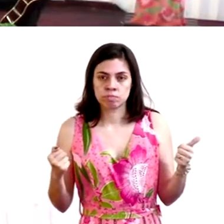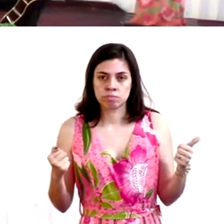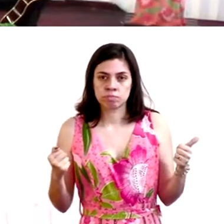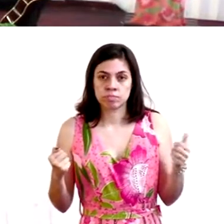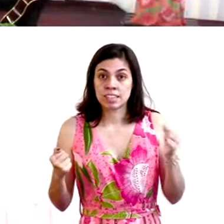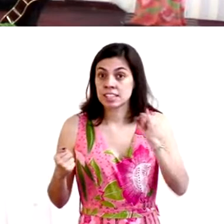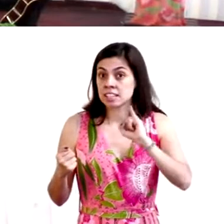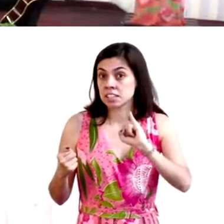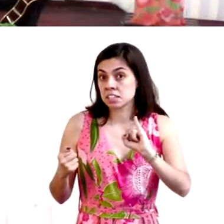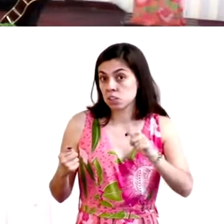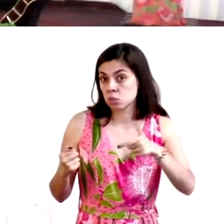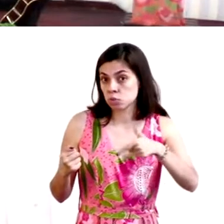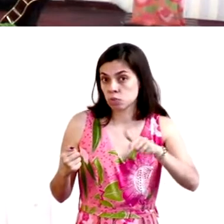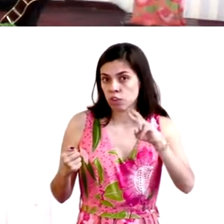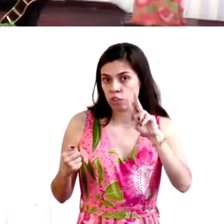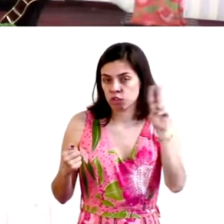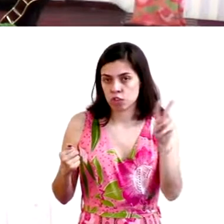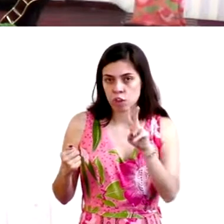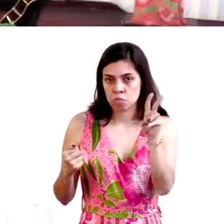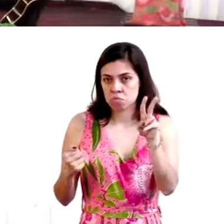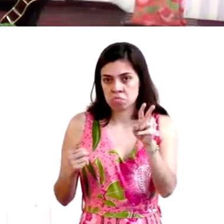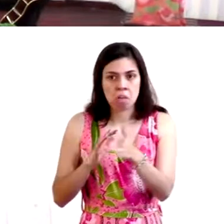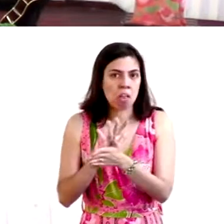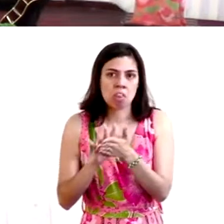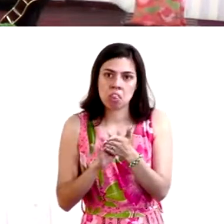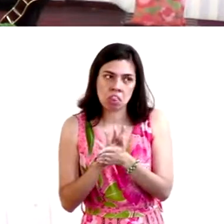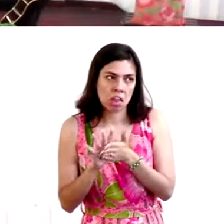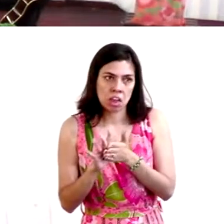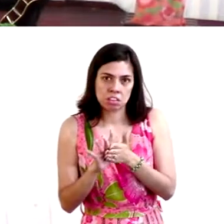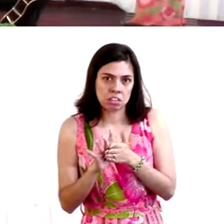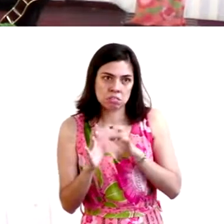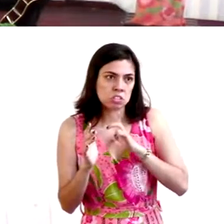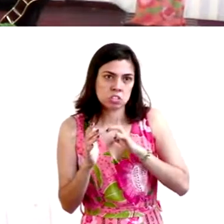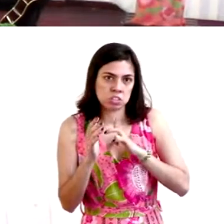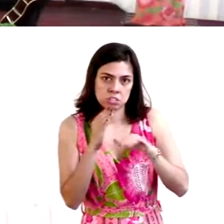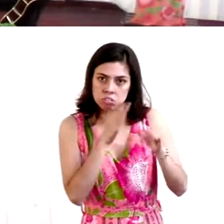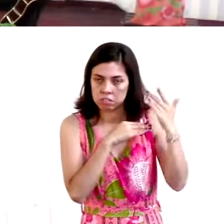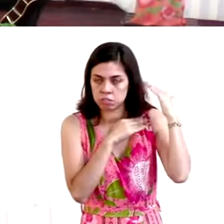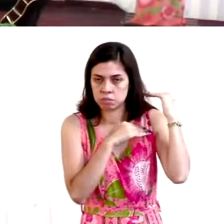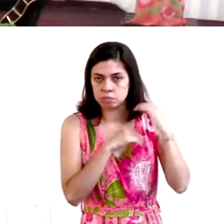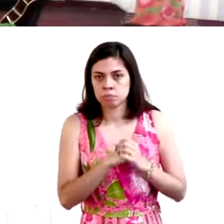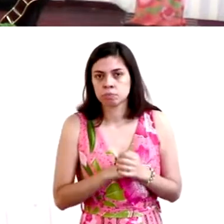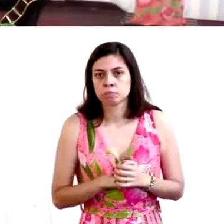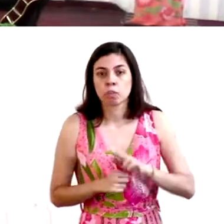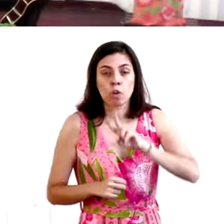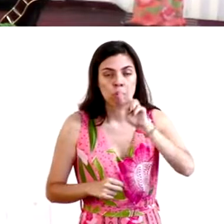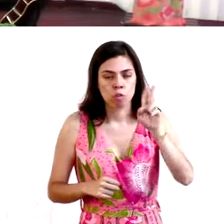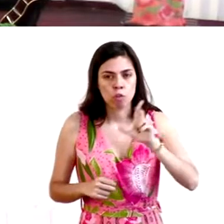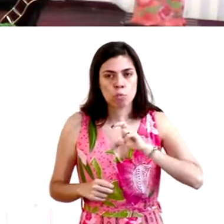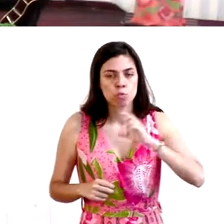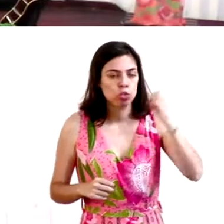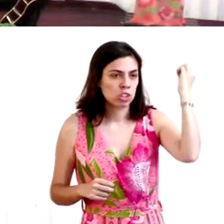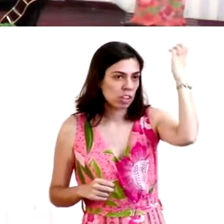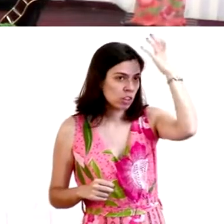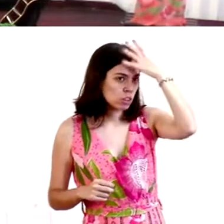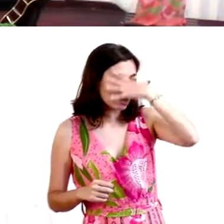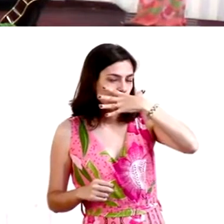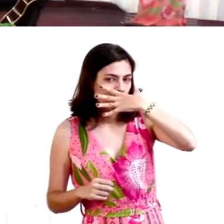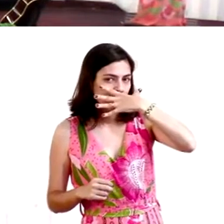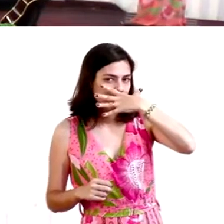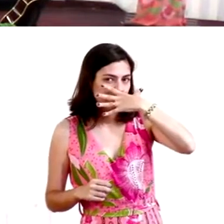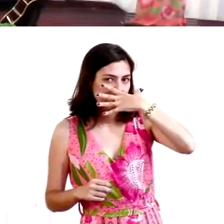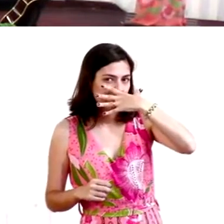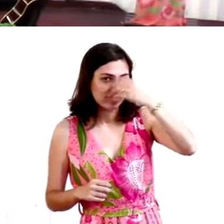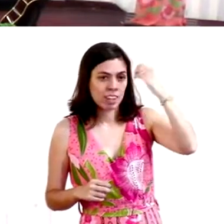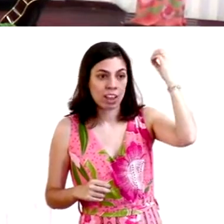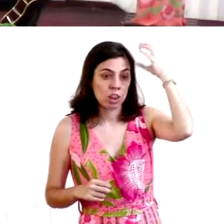se fez. A vida estava nele, e a vida era a luz dos homens. A luz resplandece nas trevas, e